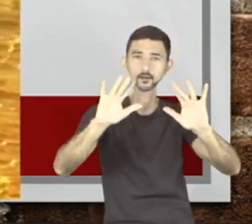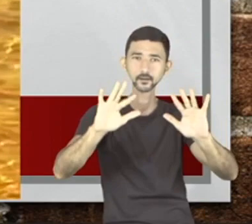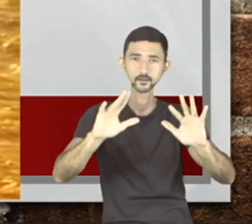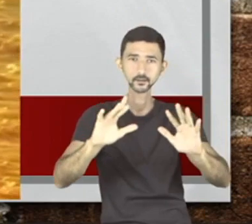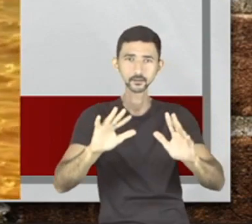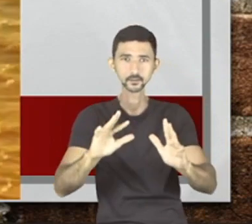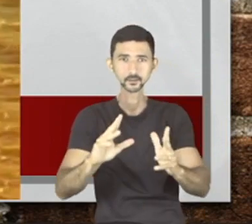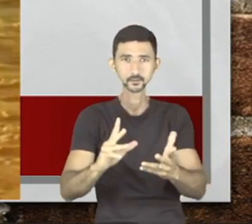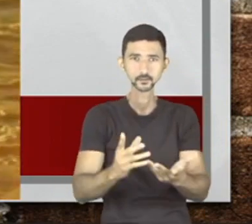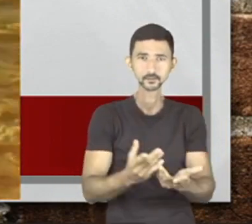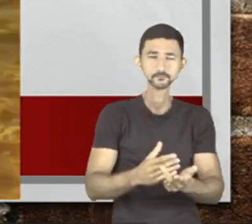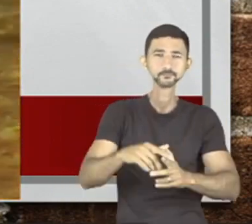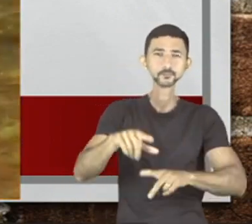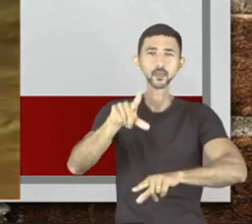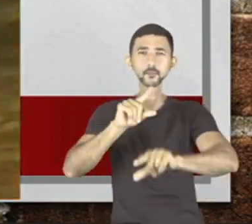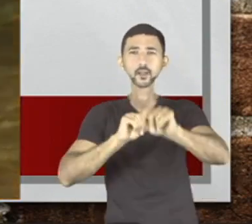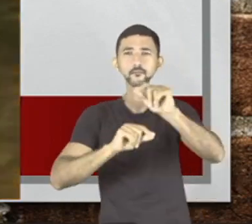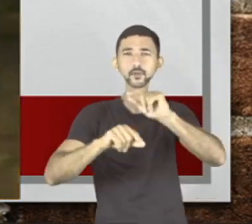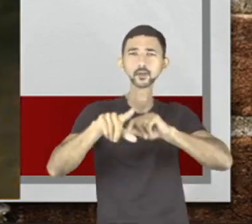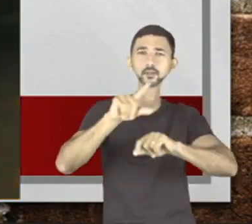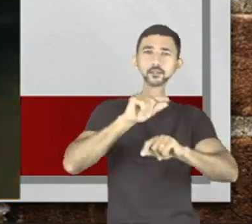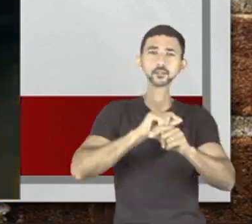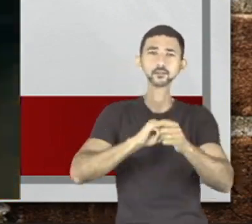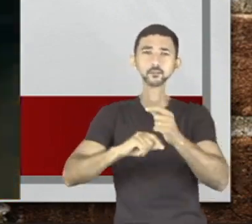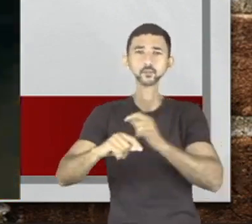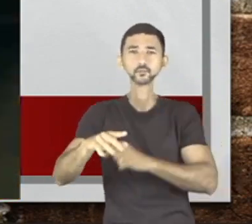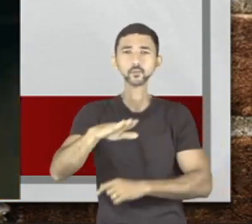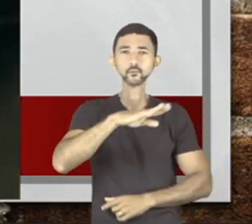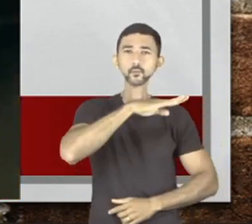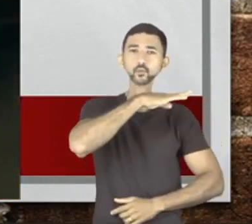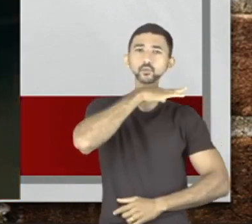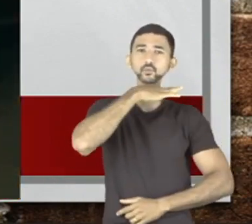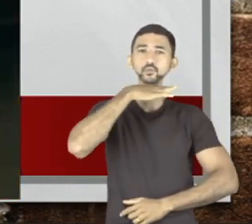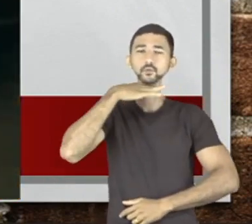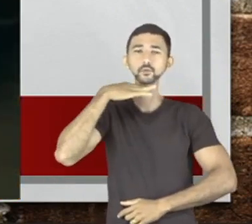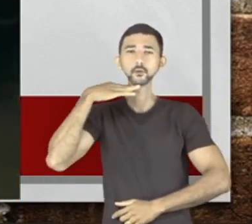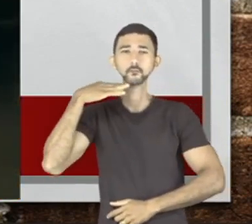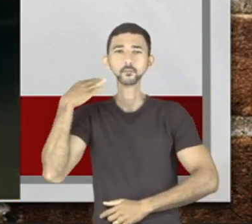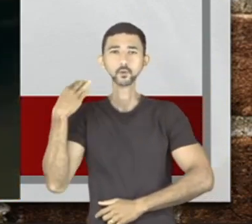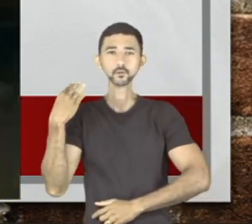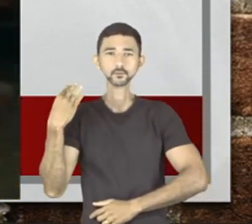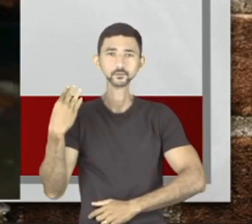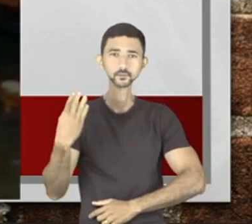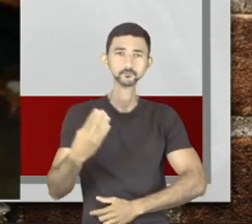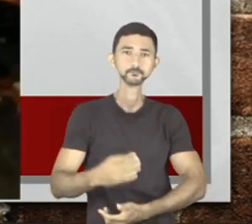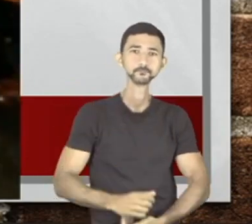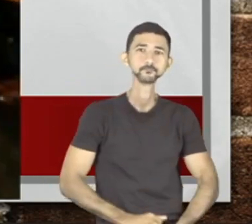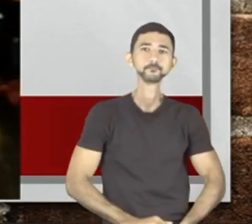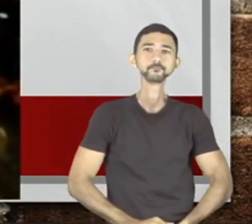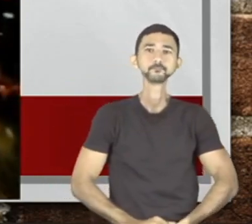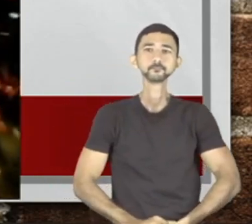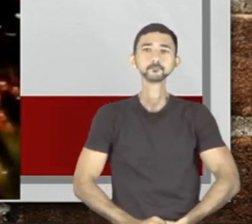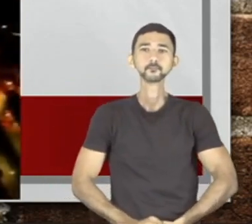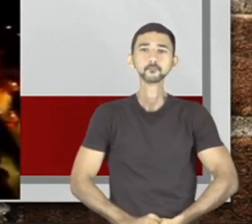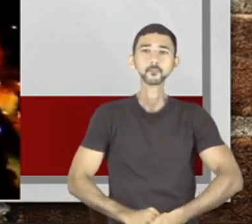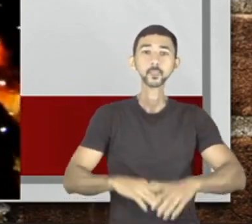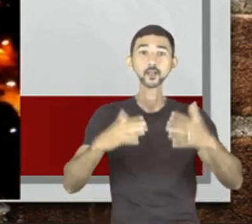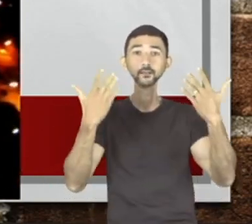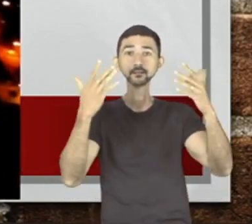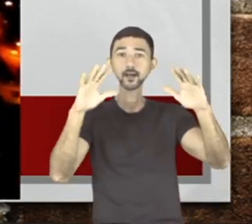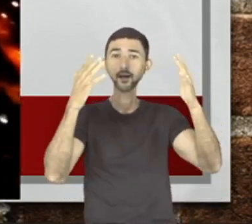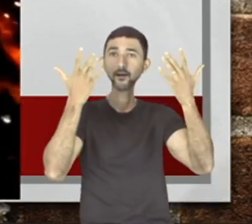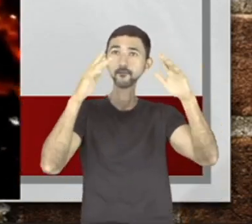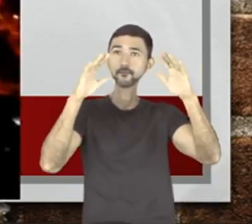esse brilho, preferimos 1000 vezes a morte. Salve,